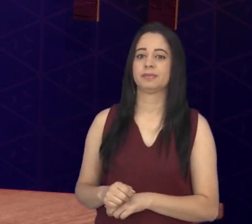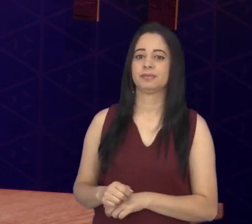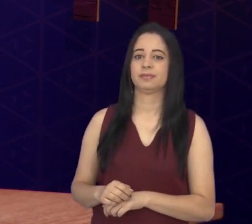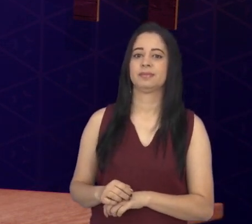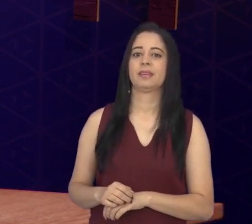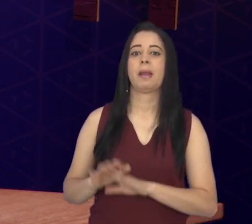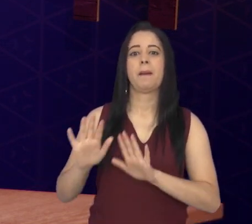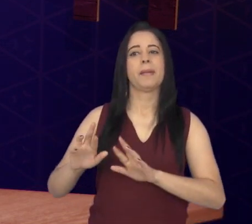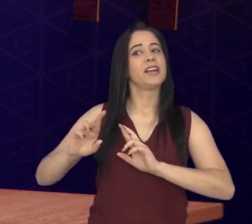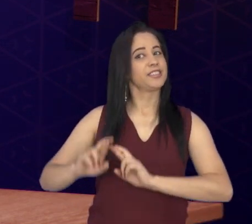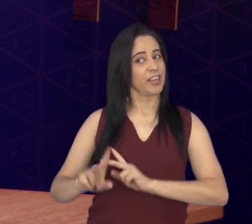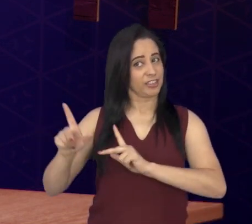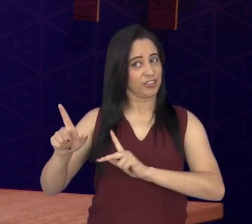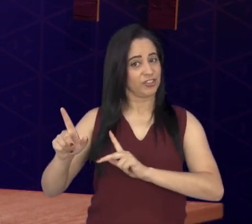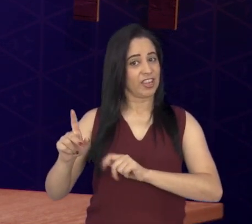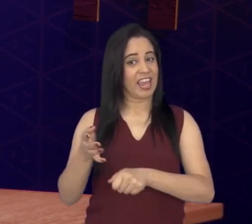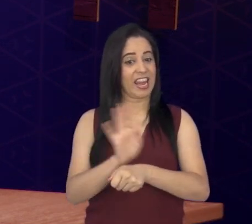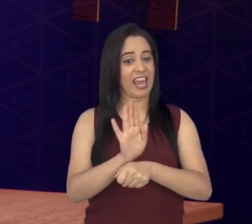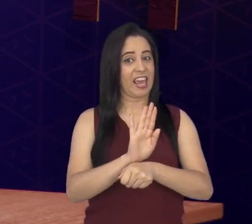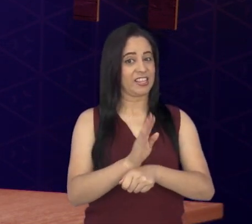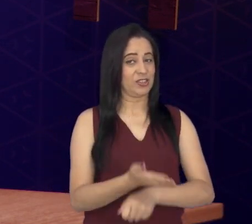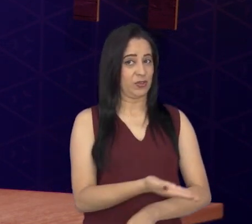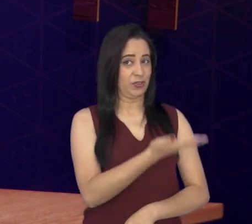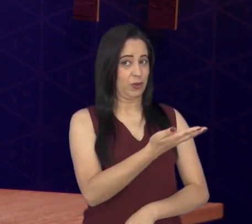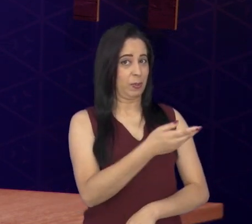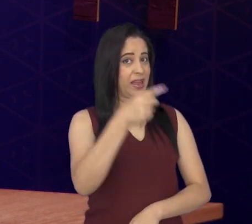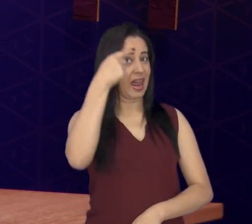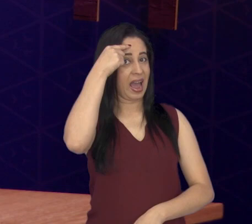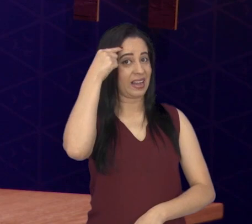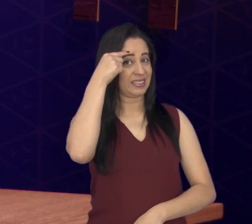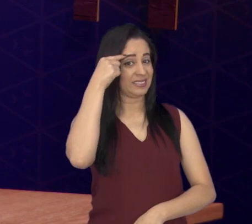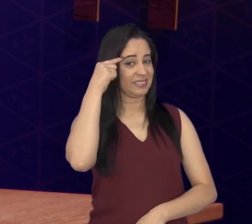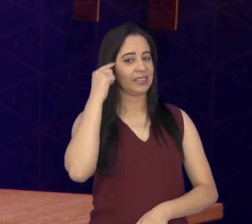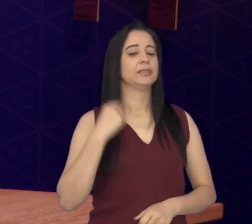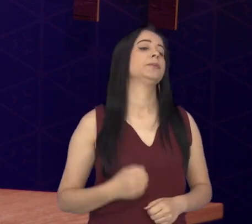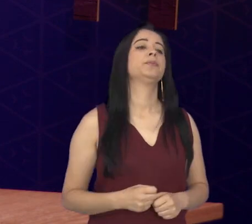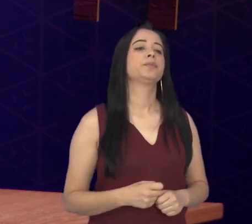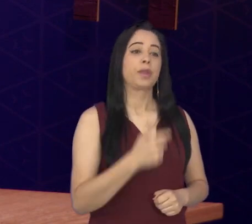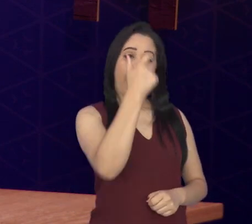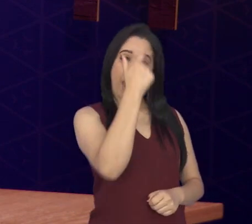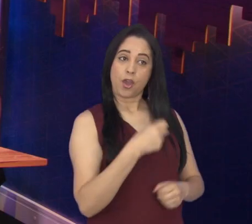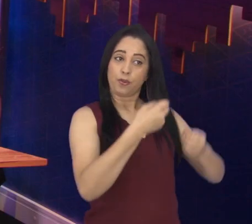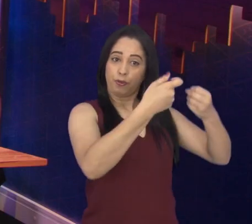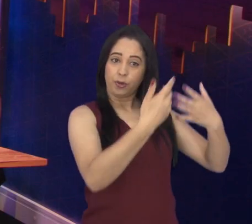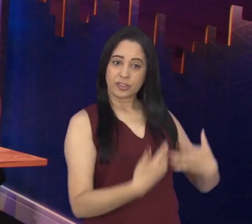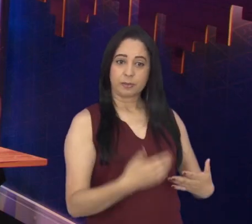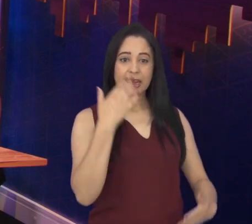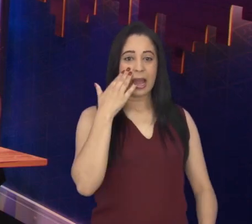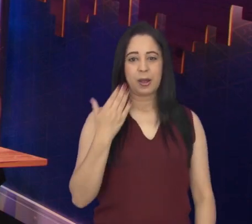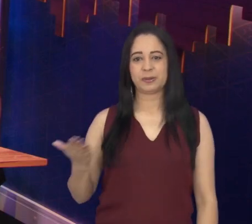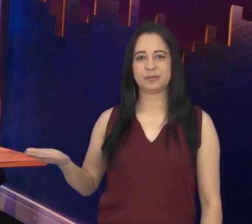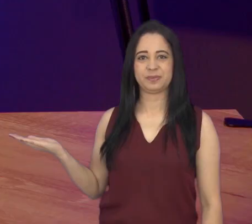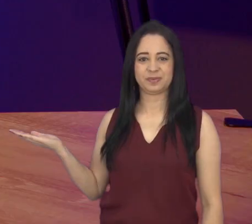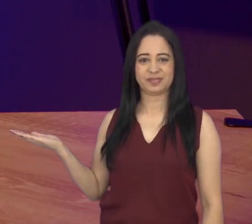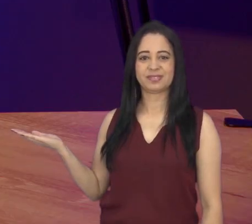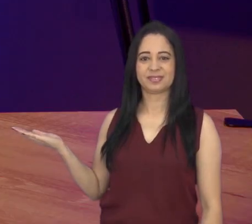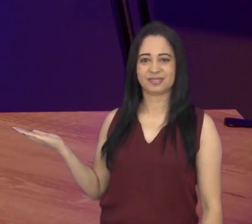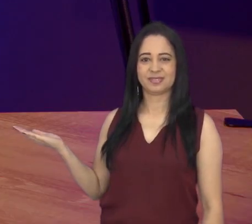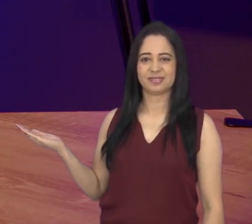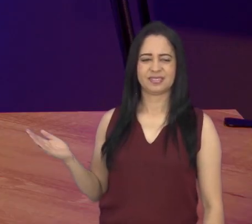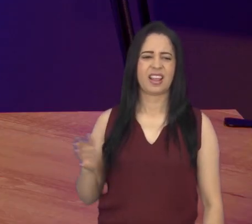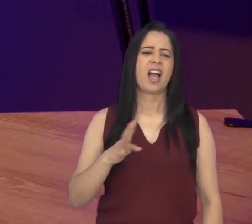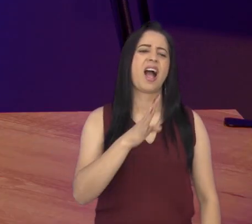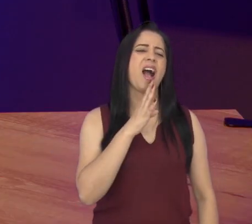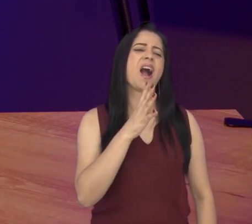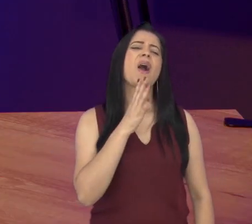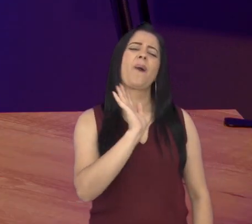diferente do cargo do Ministério da Magia, que é um pouco mais civilizado. Muito, muito diferente. Eu vou falar então um pouquinho, né, do universo de